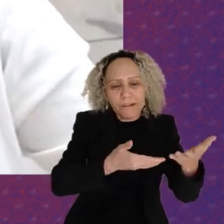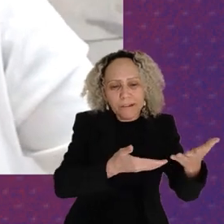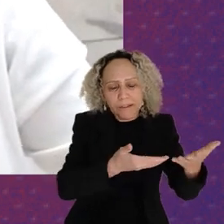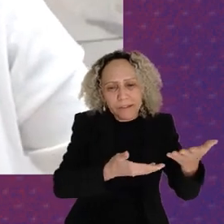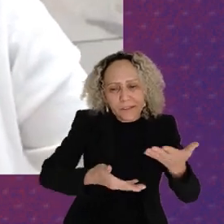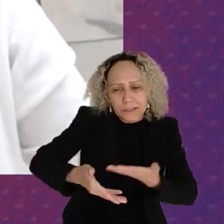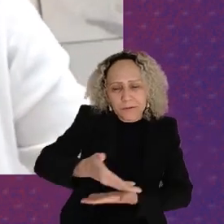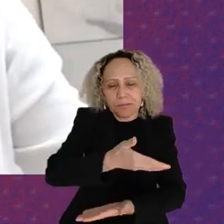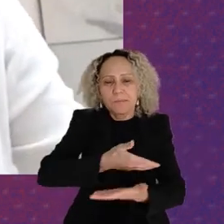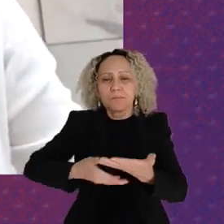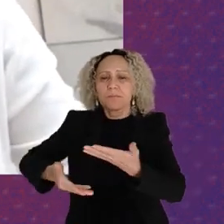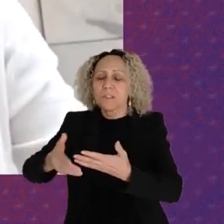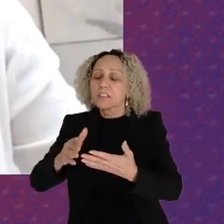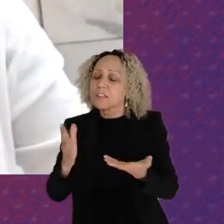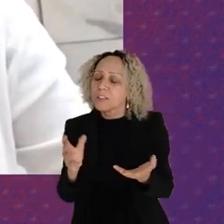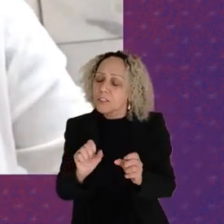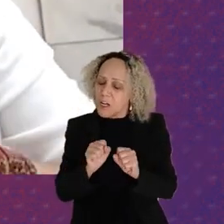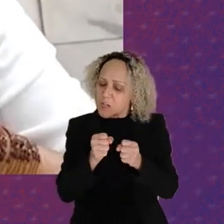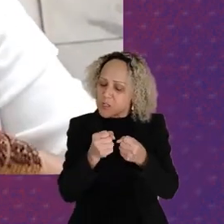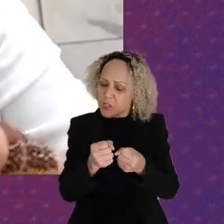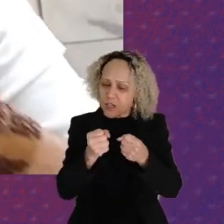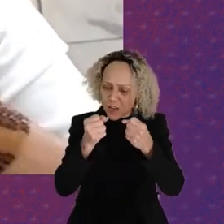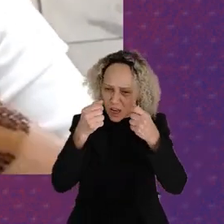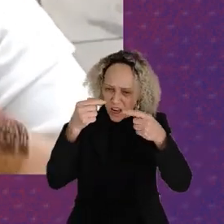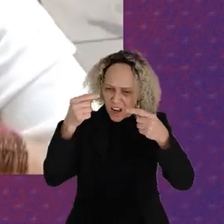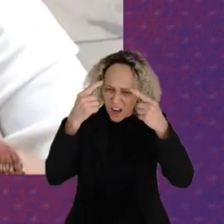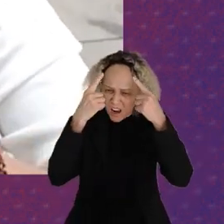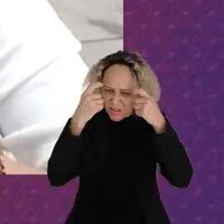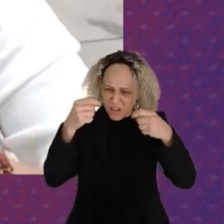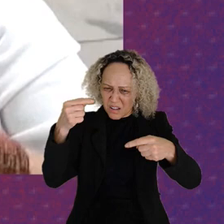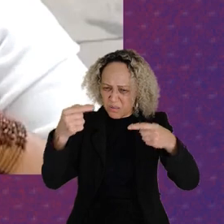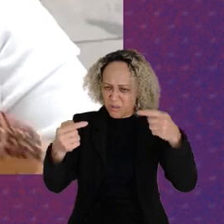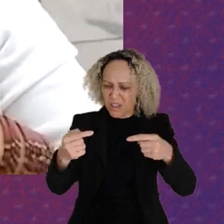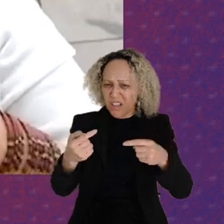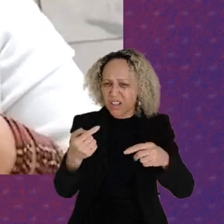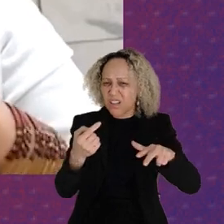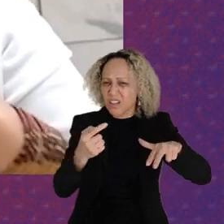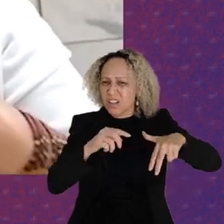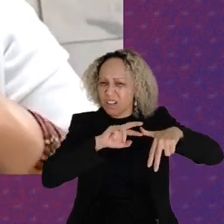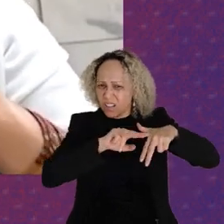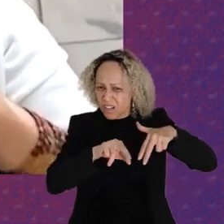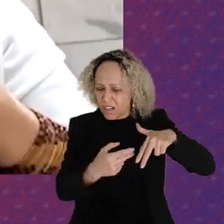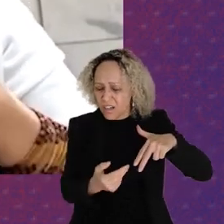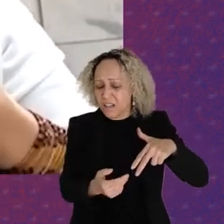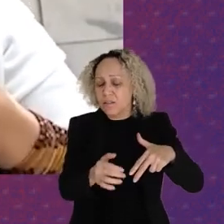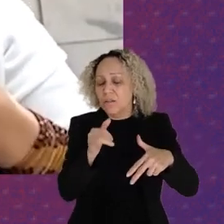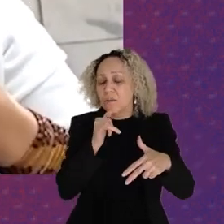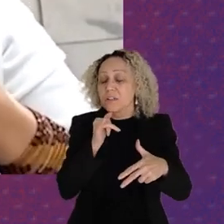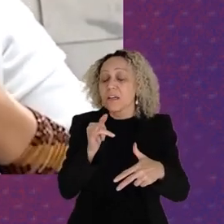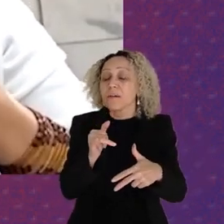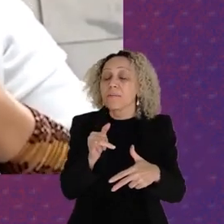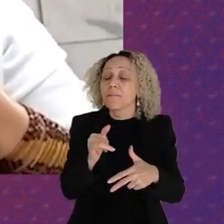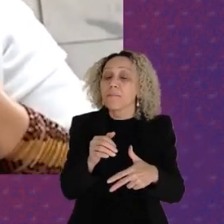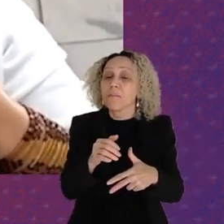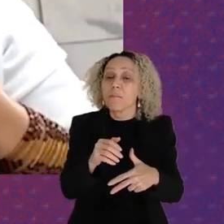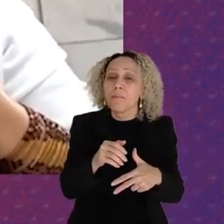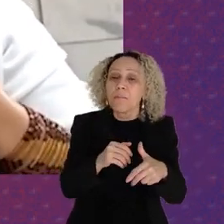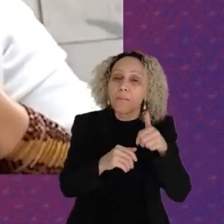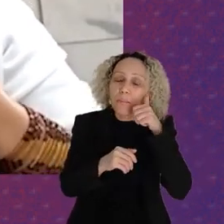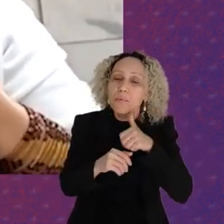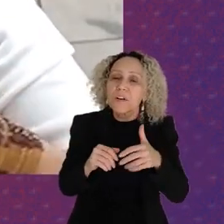à violência política de gênero. Mulheres lideranças de lutas hoje